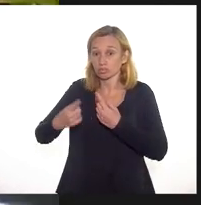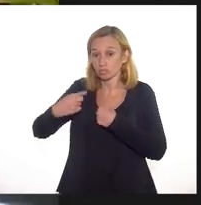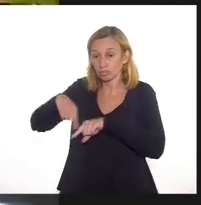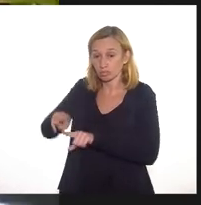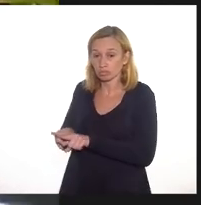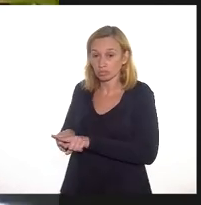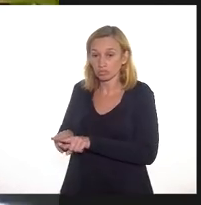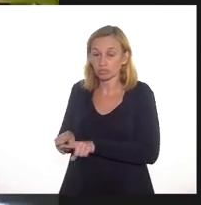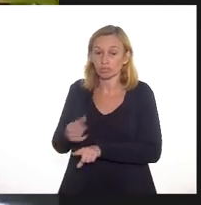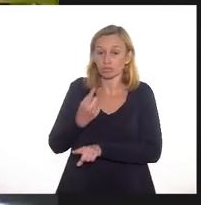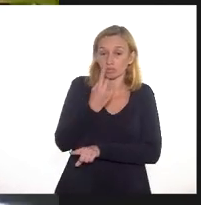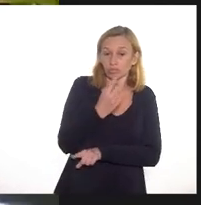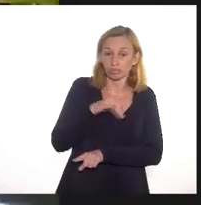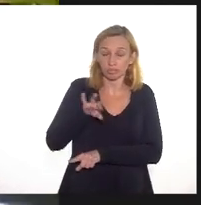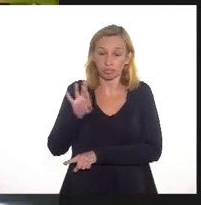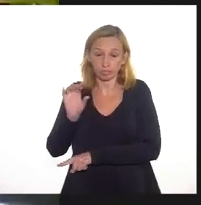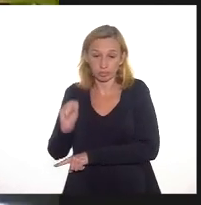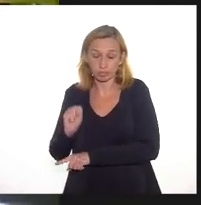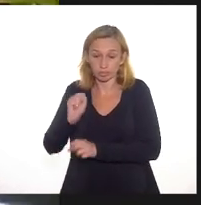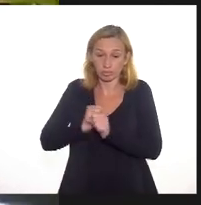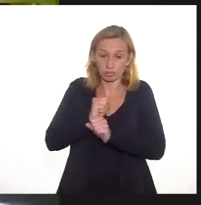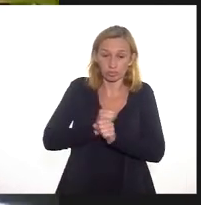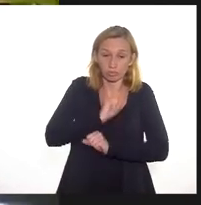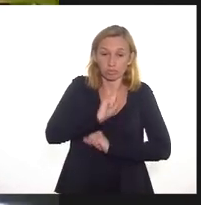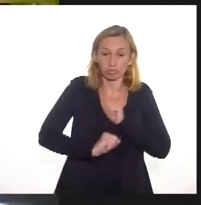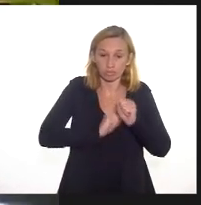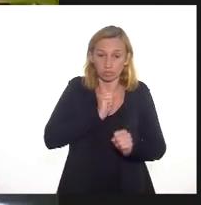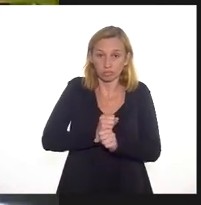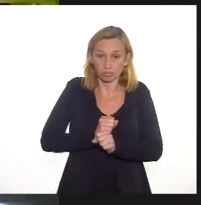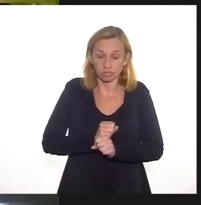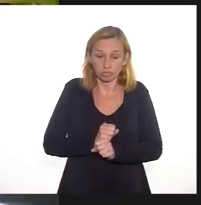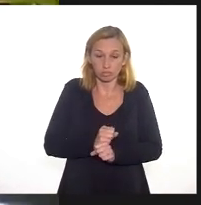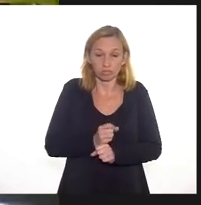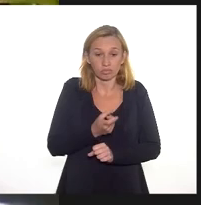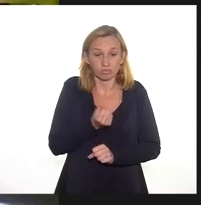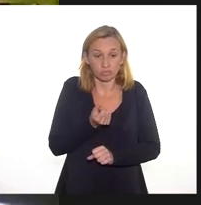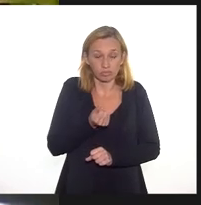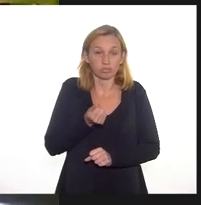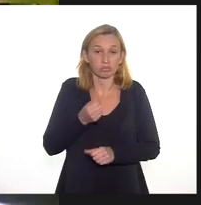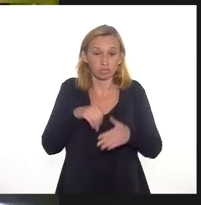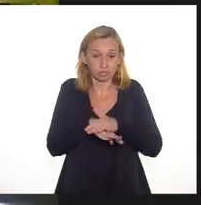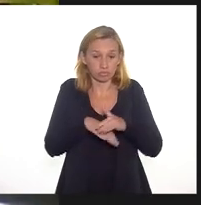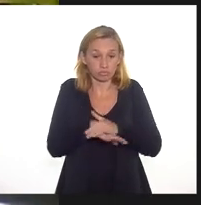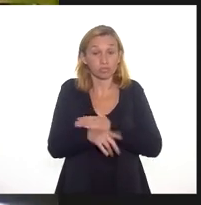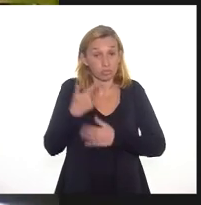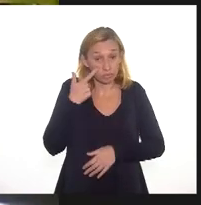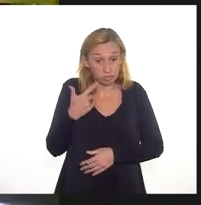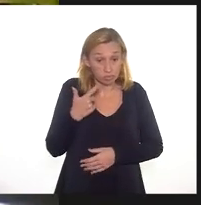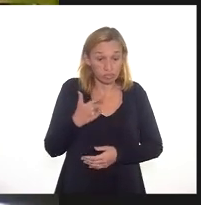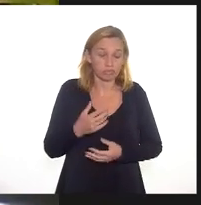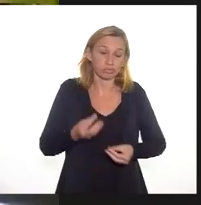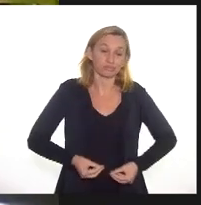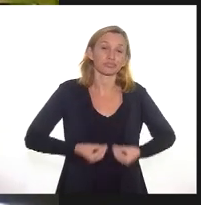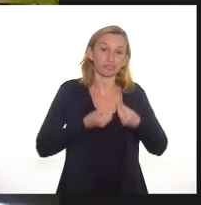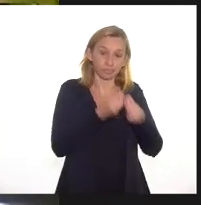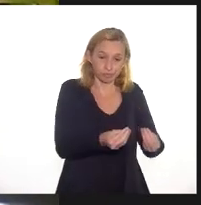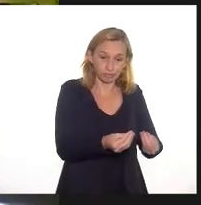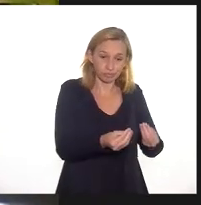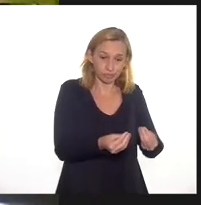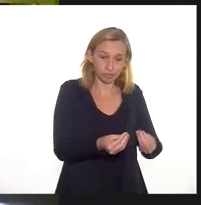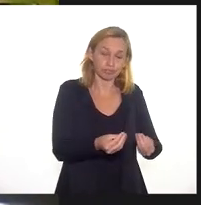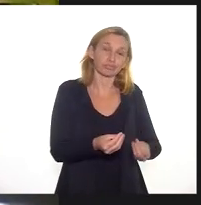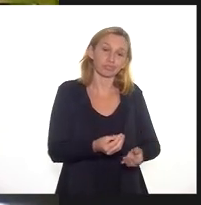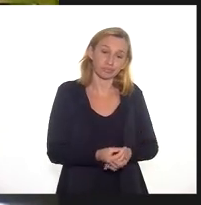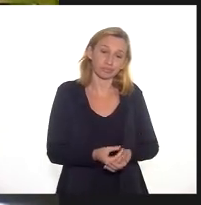tinha 1 bilhão anualmente de lucro, a gente viu que foi entregue para a